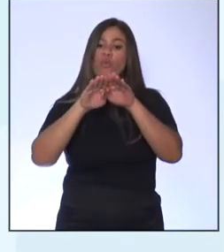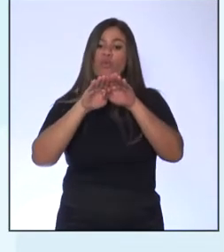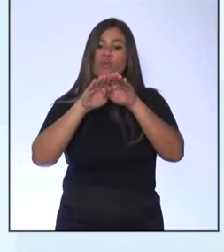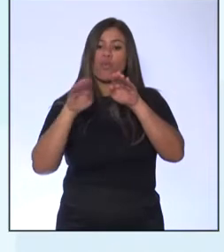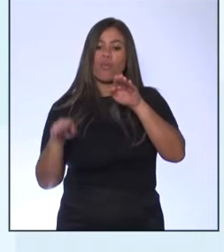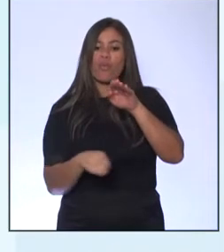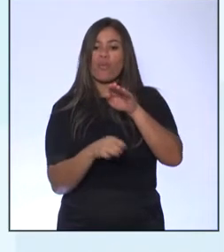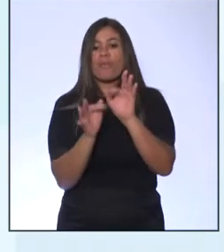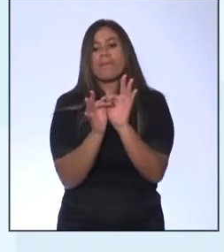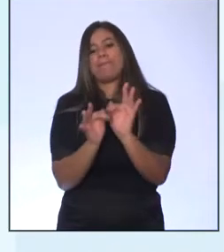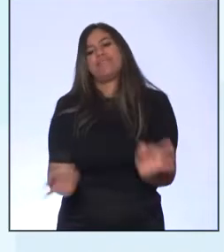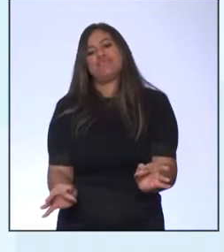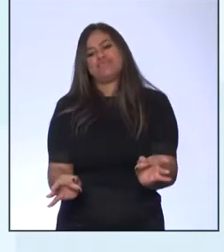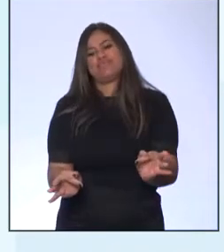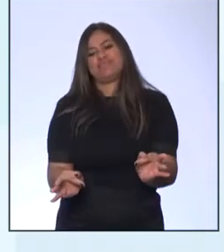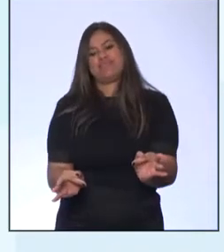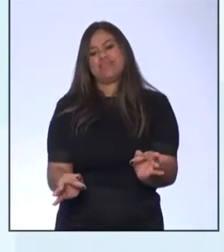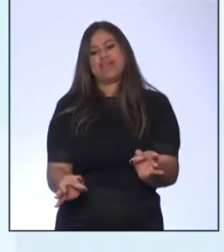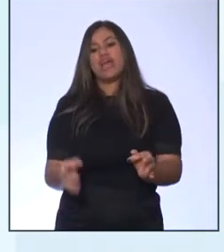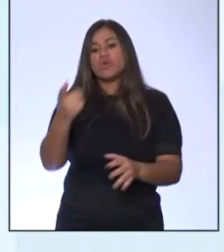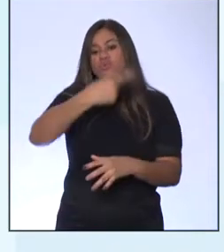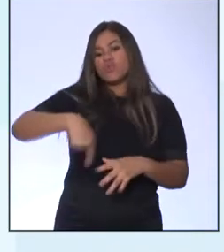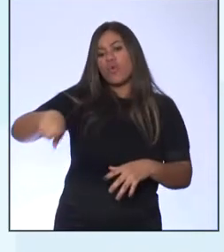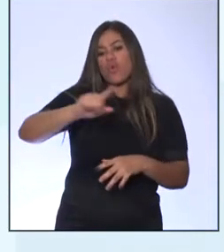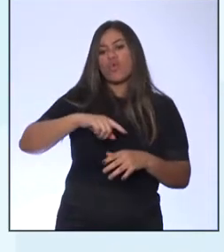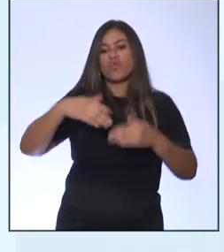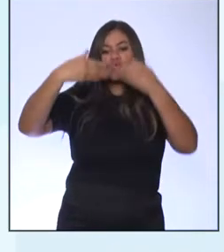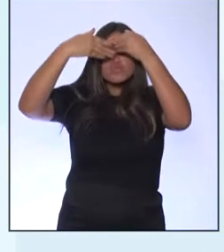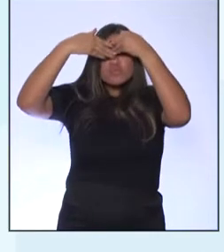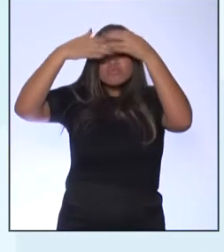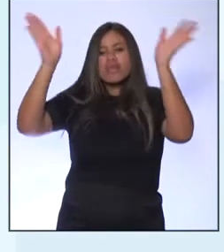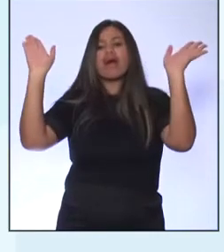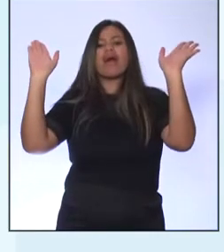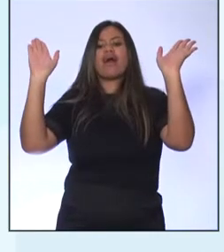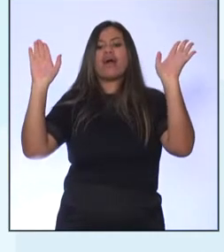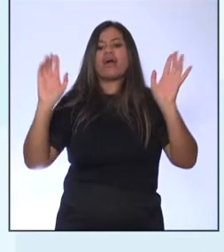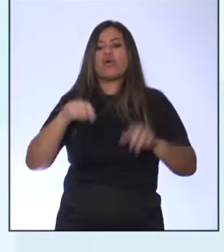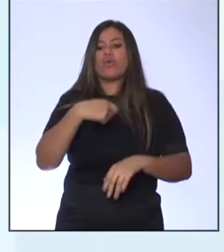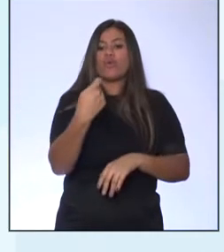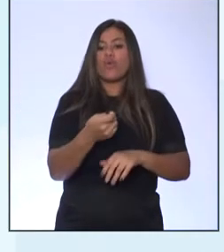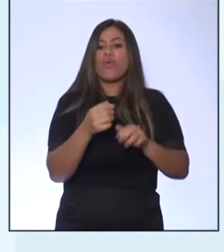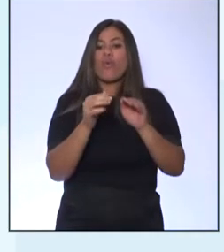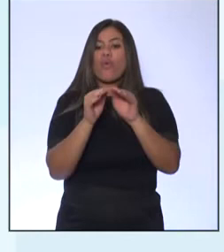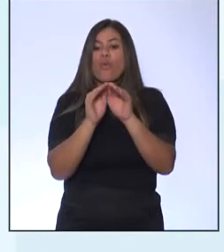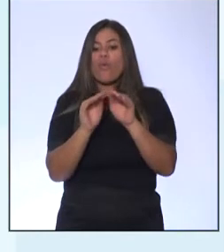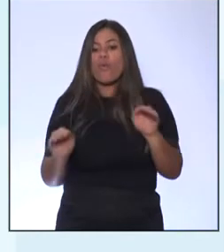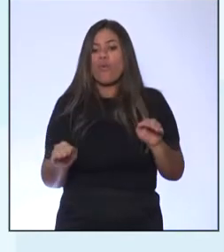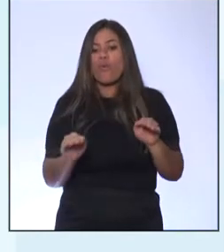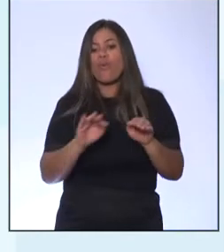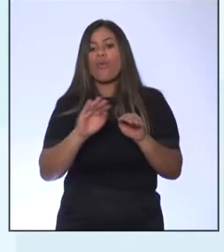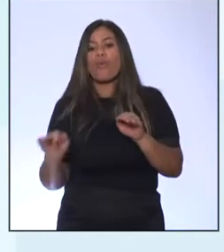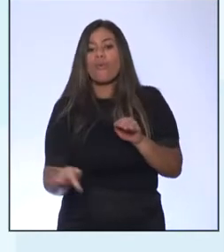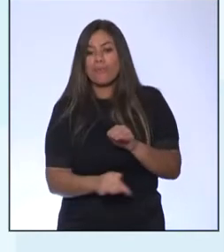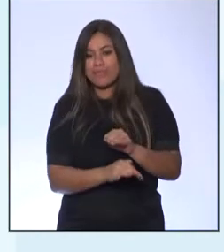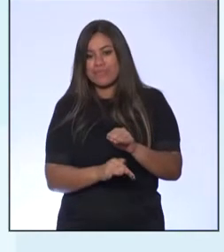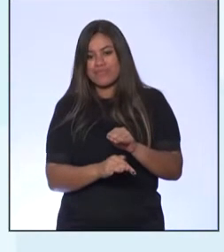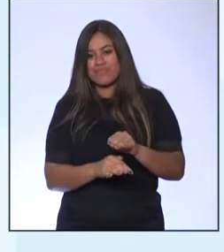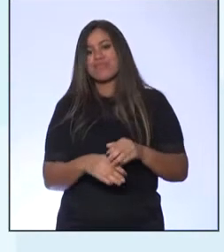humilde nesse momento, estar com a cabeça aberta ao novo, querer aprender com seu aluno, com seu